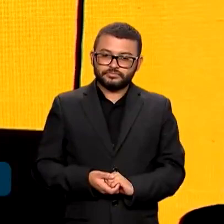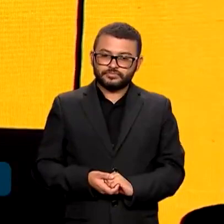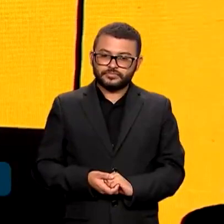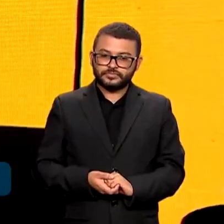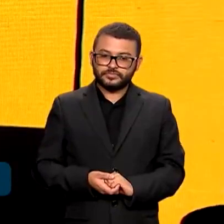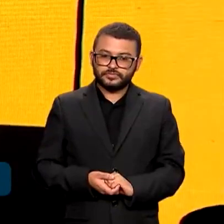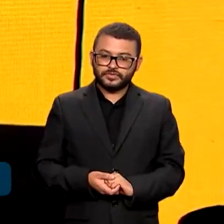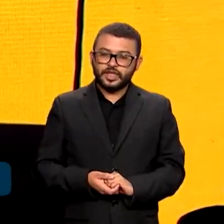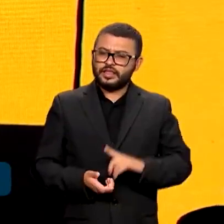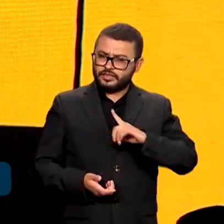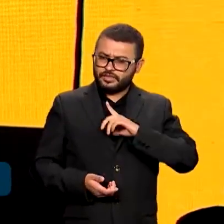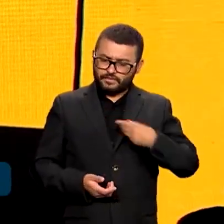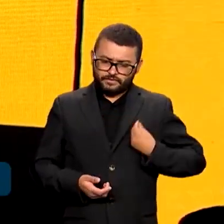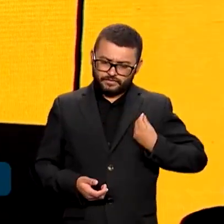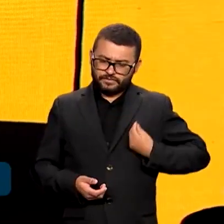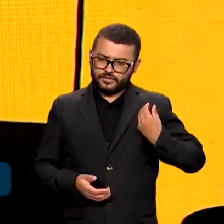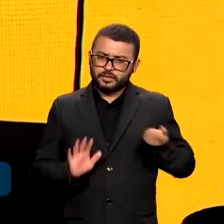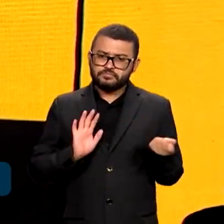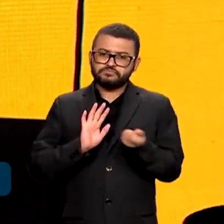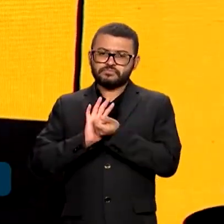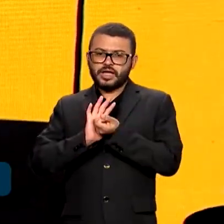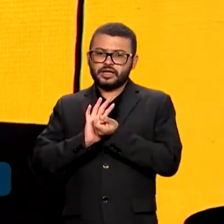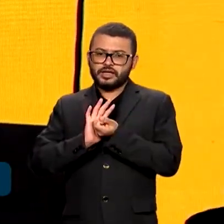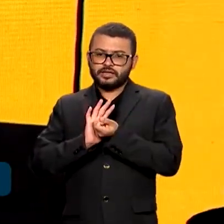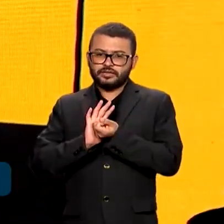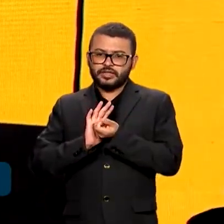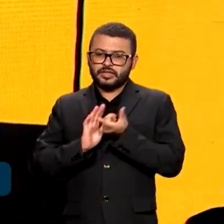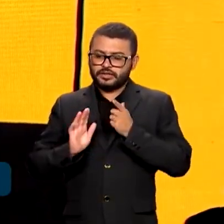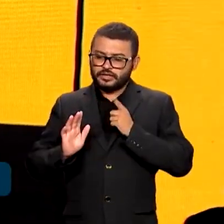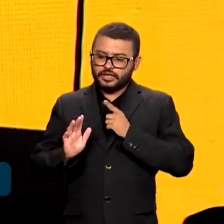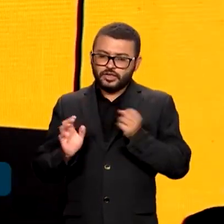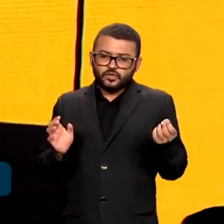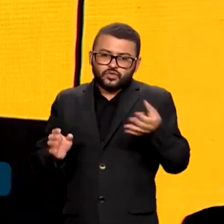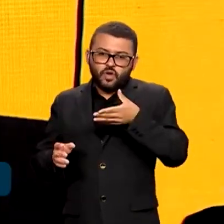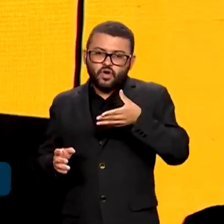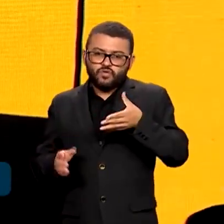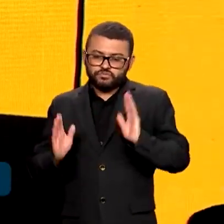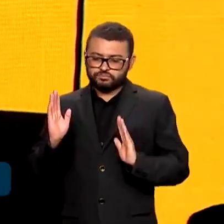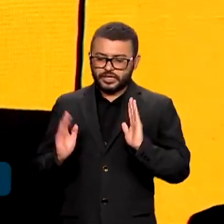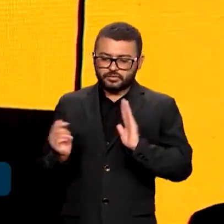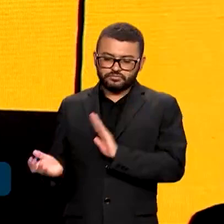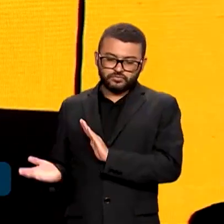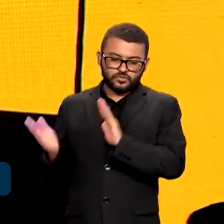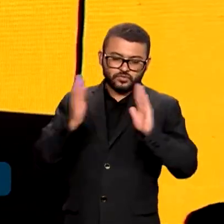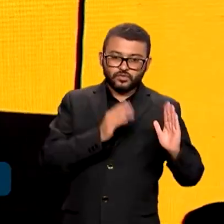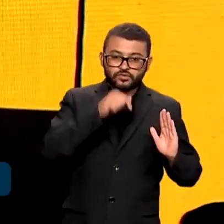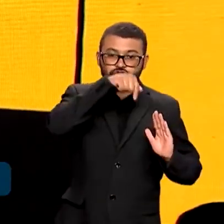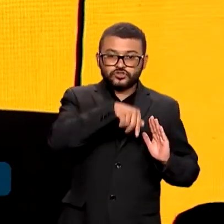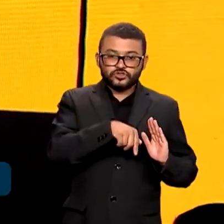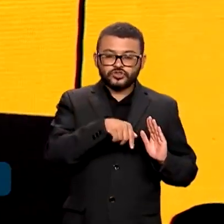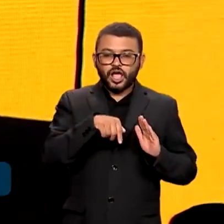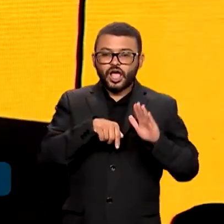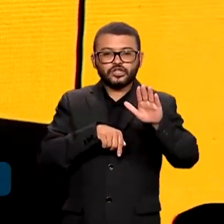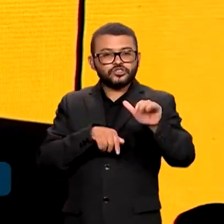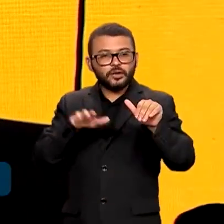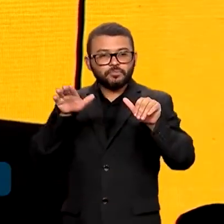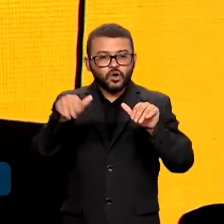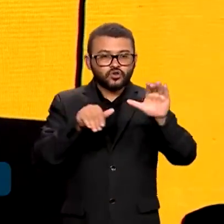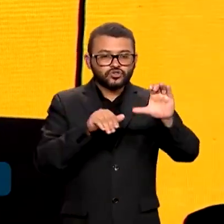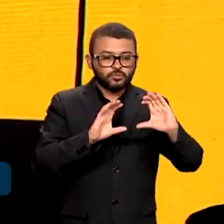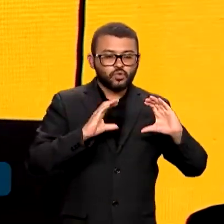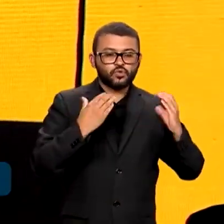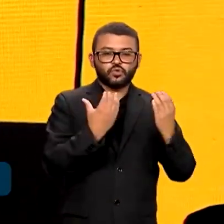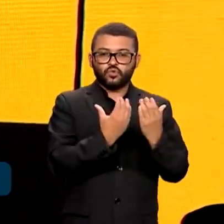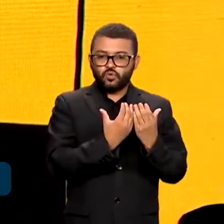está fazendo história e, no marco desses novos tempos, convocou a cúpula